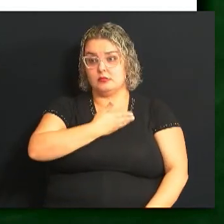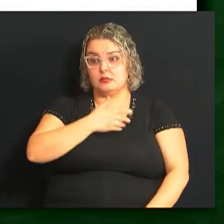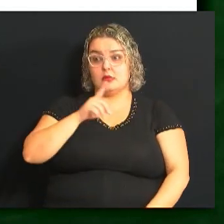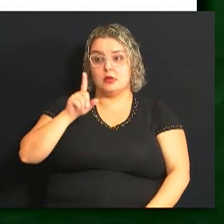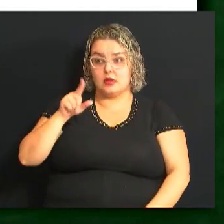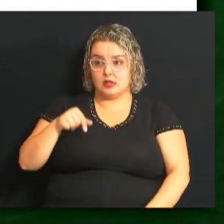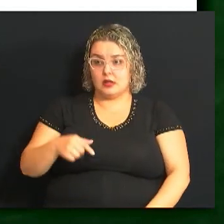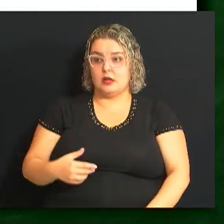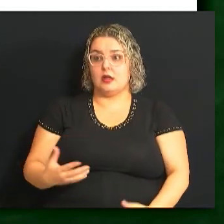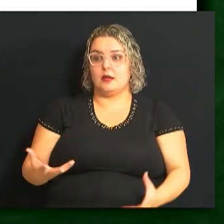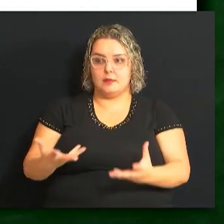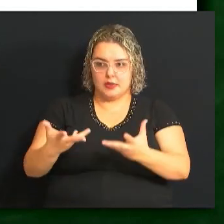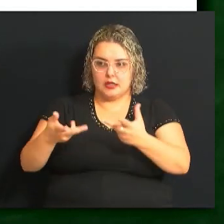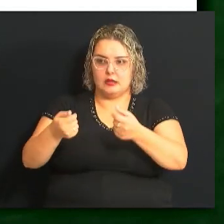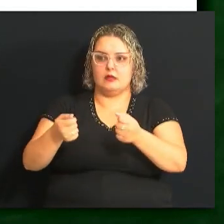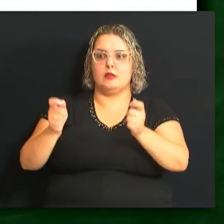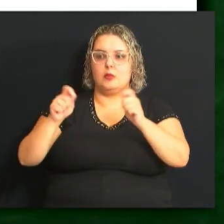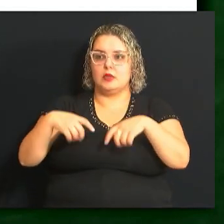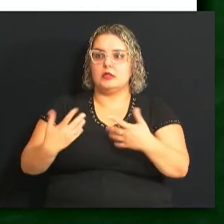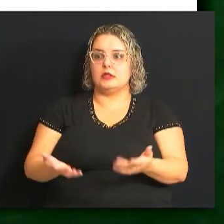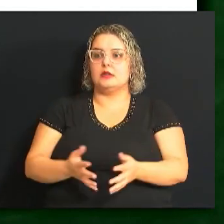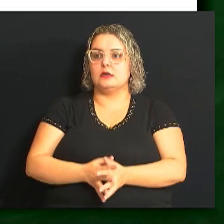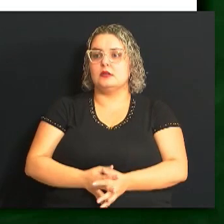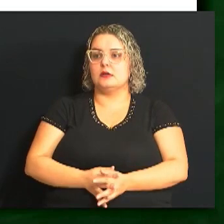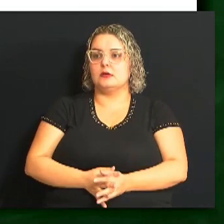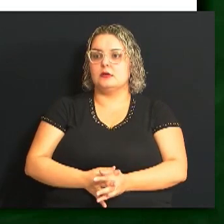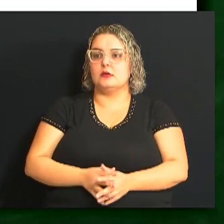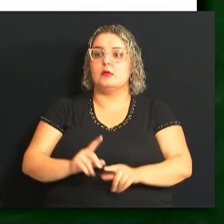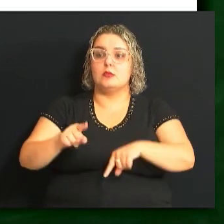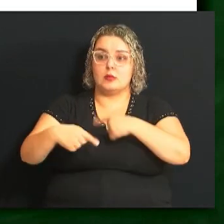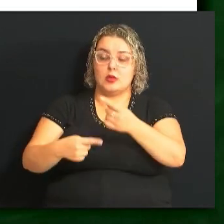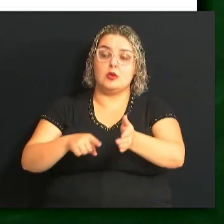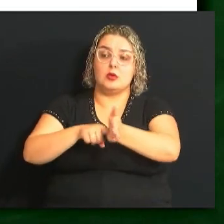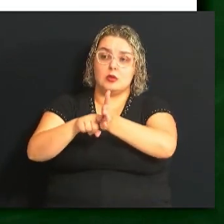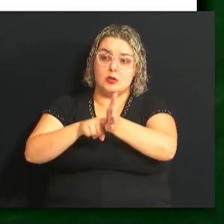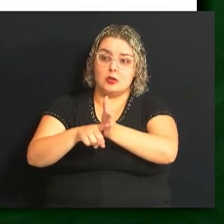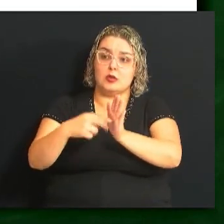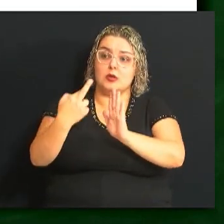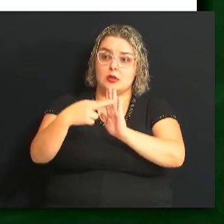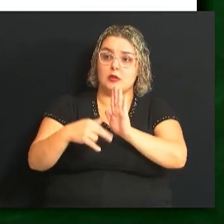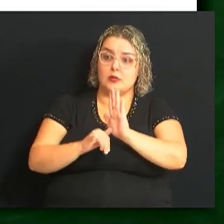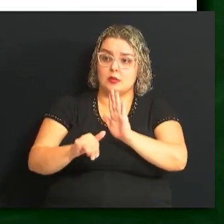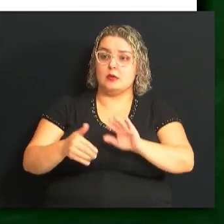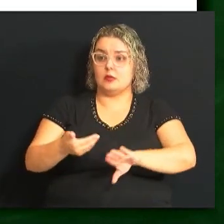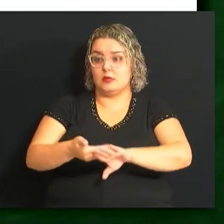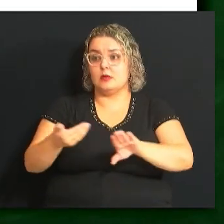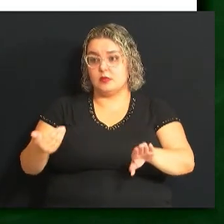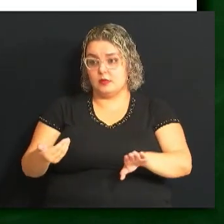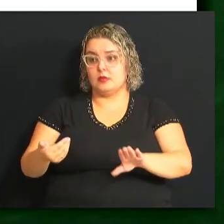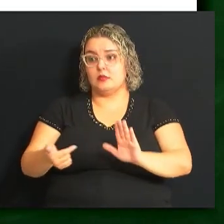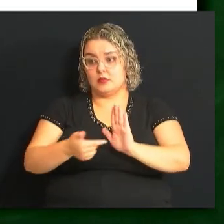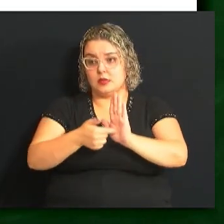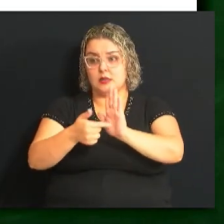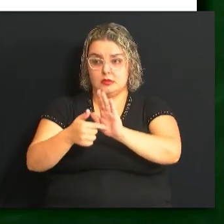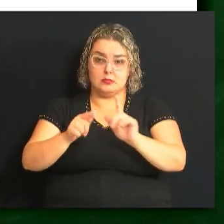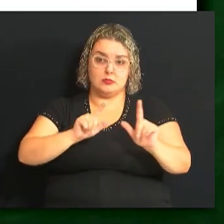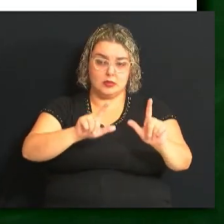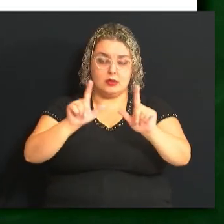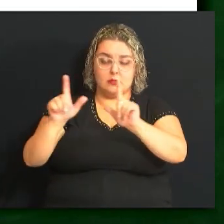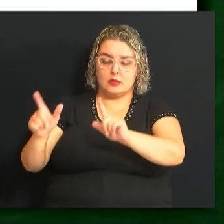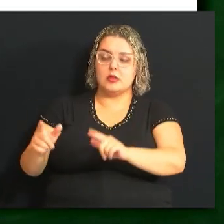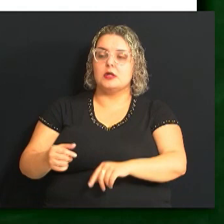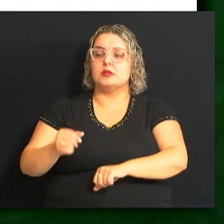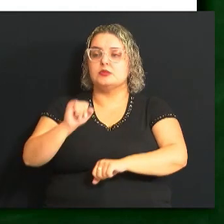muito rico, é muito potente. Uma outra pesquisa, um relatório também que eu separei, depois vai estar mostrando aí nas telas as